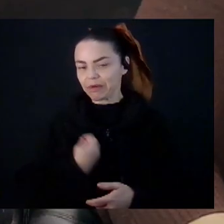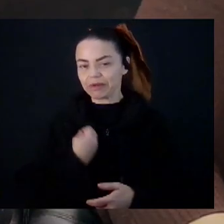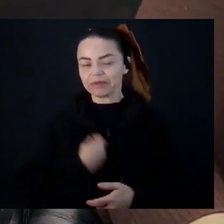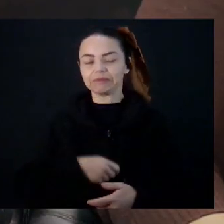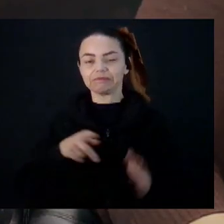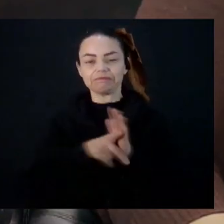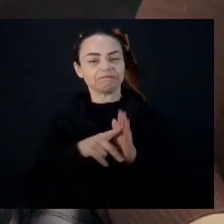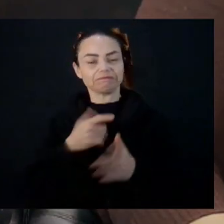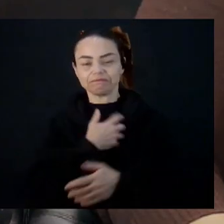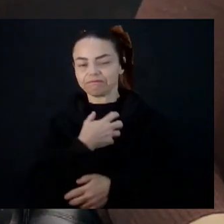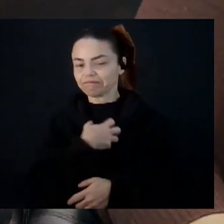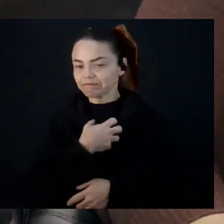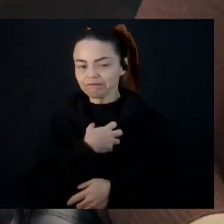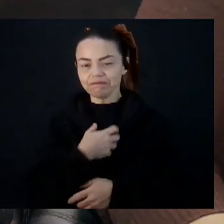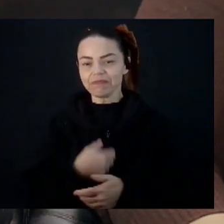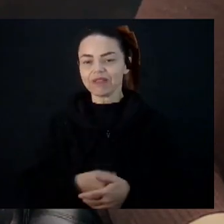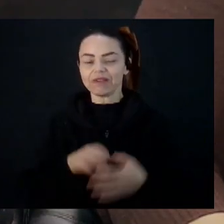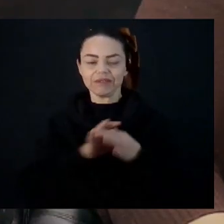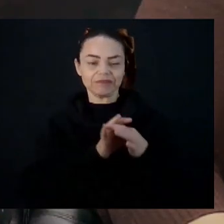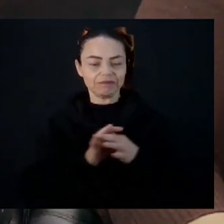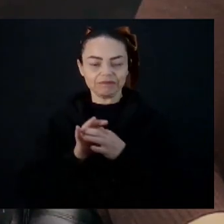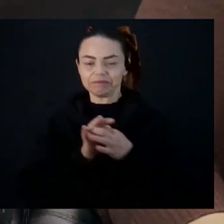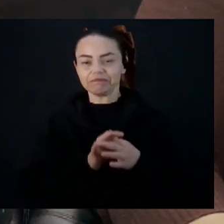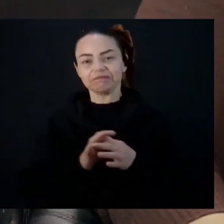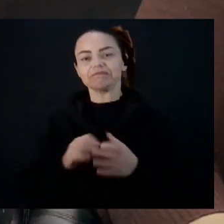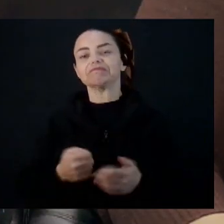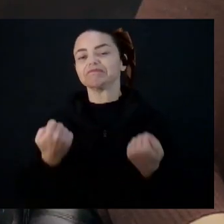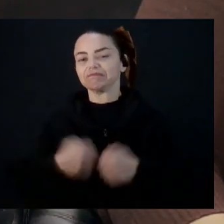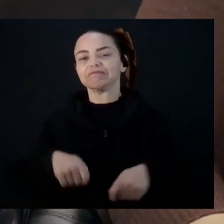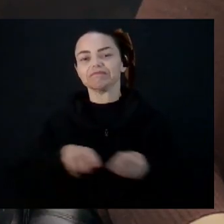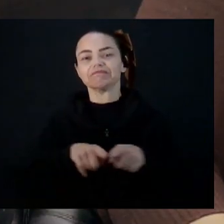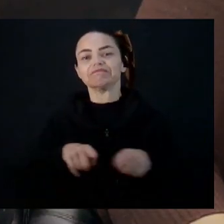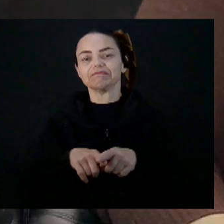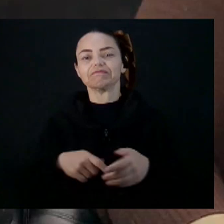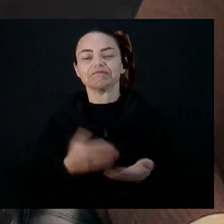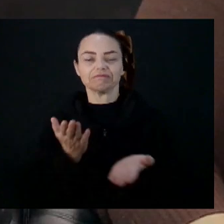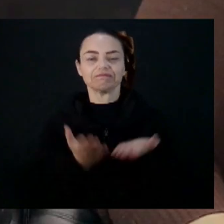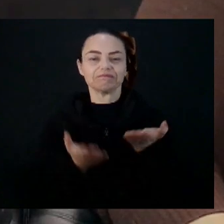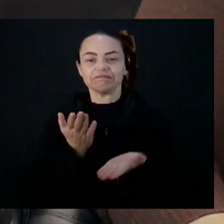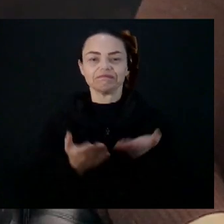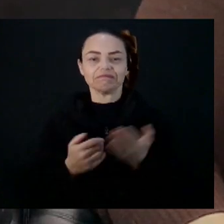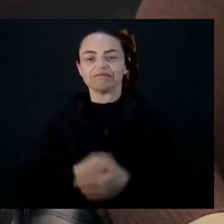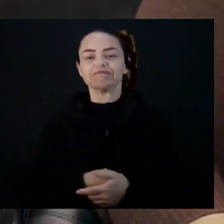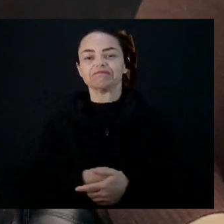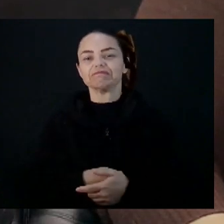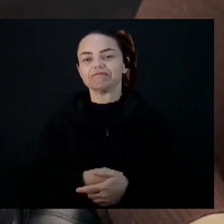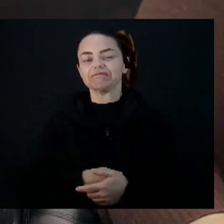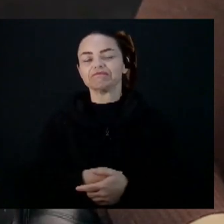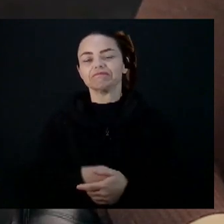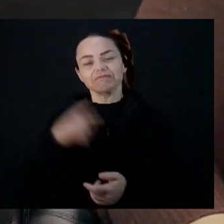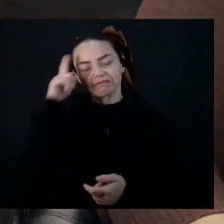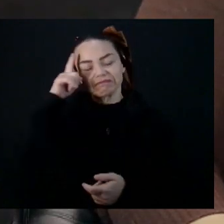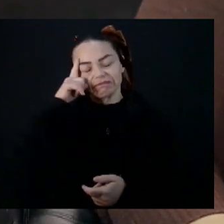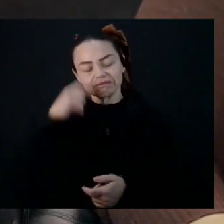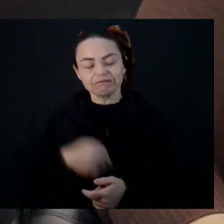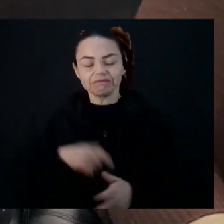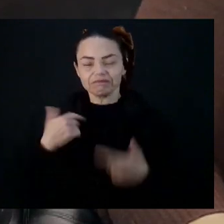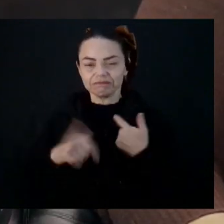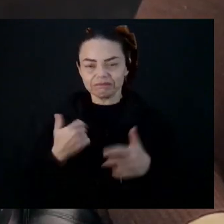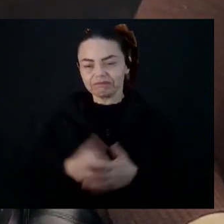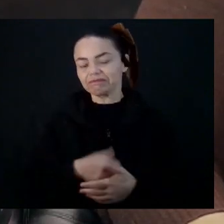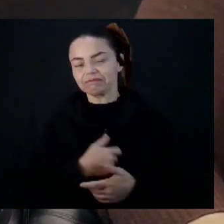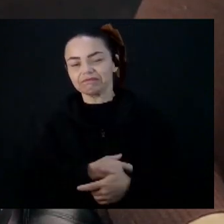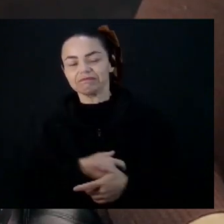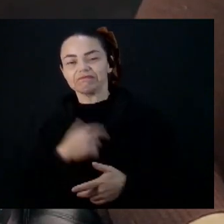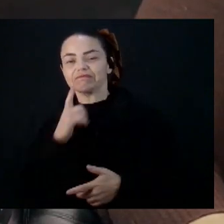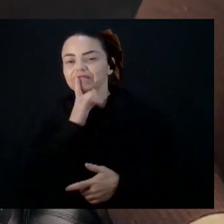de conexão, mas precisa também, eu acho que é um equilíbrio, precisa olhar também a rotina dos pais, olhar toda essa questão